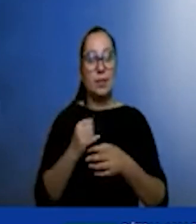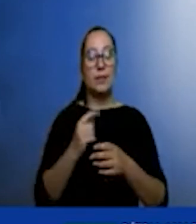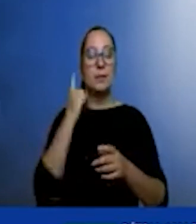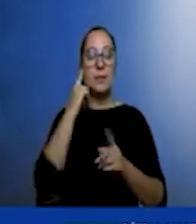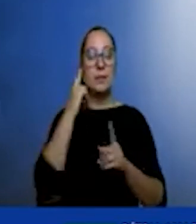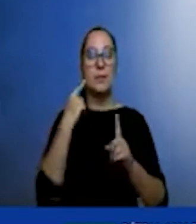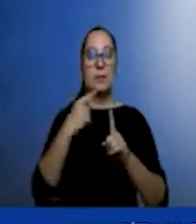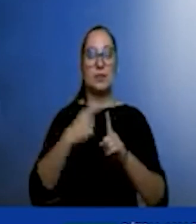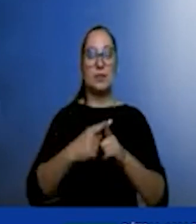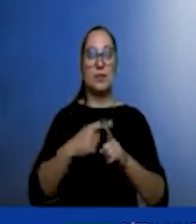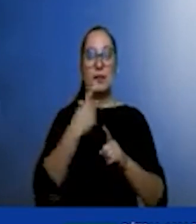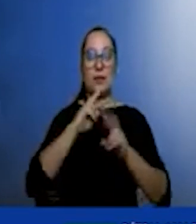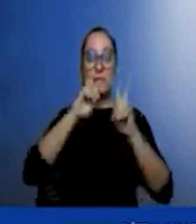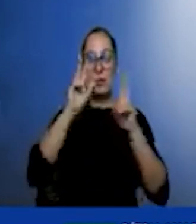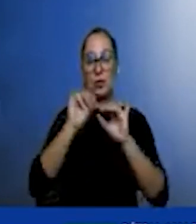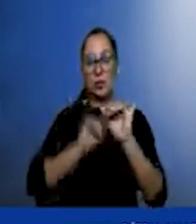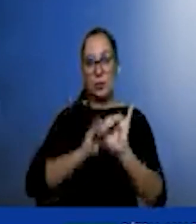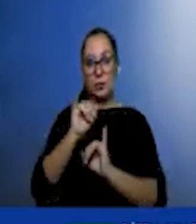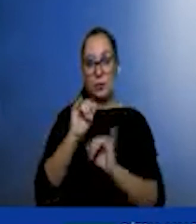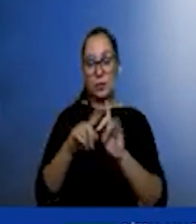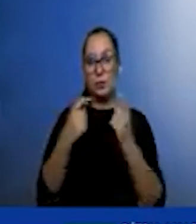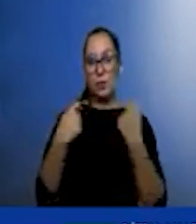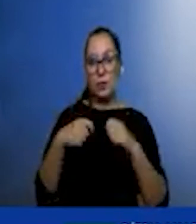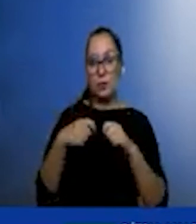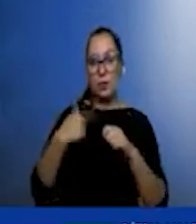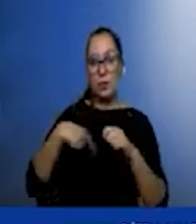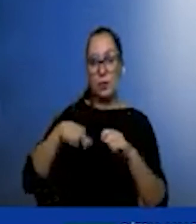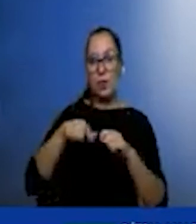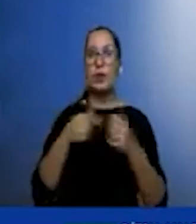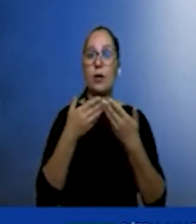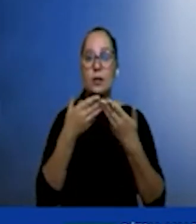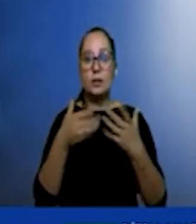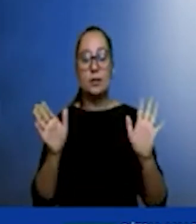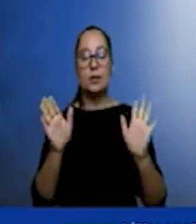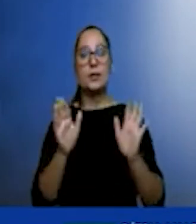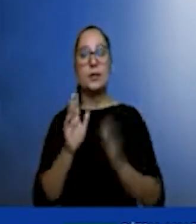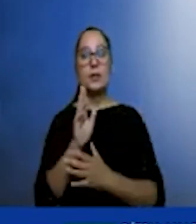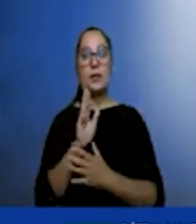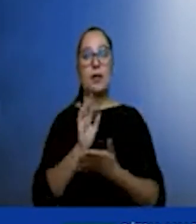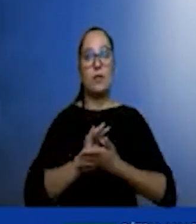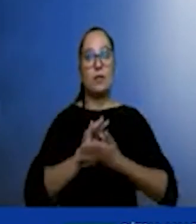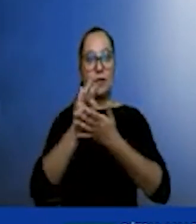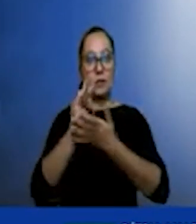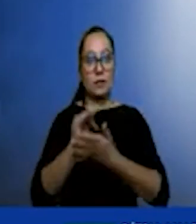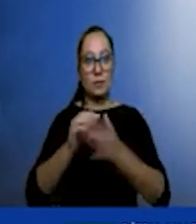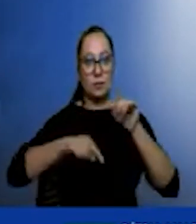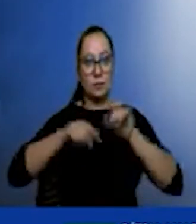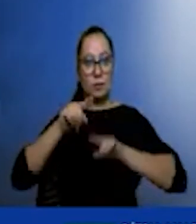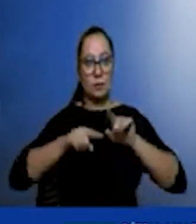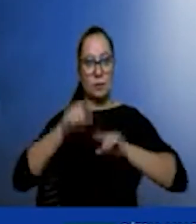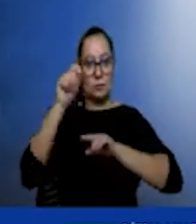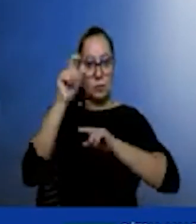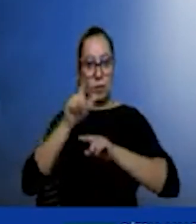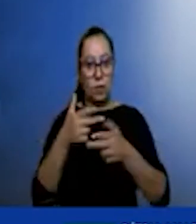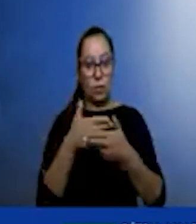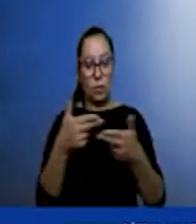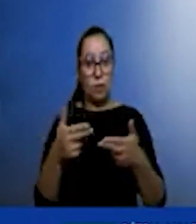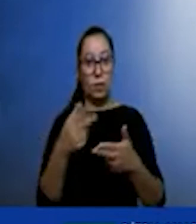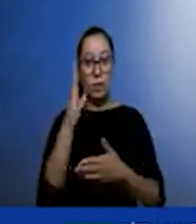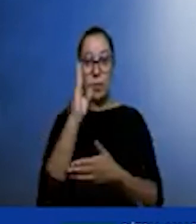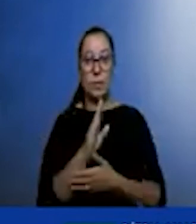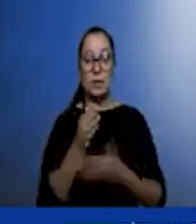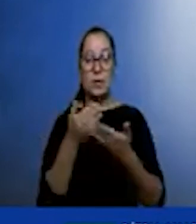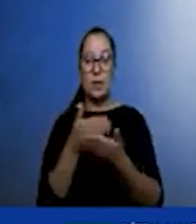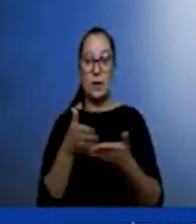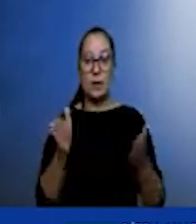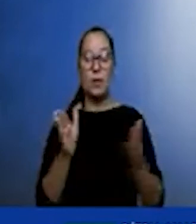questão da indústria e da necessidade da gente descentralizar o fornecimento dos equipamentos fotovoltaicos. O Brasil inaugurou há